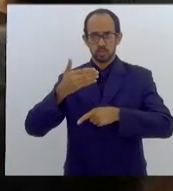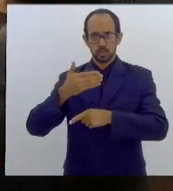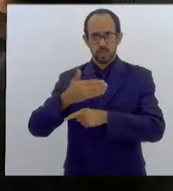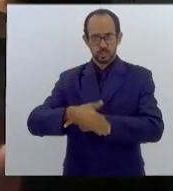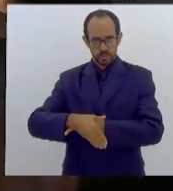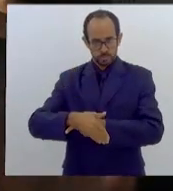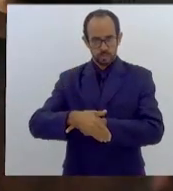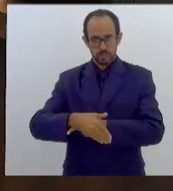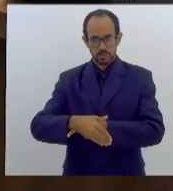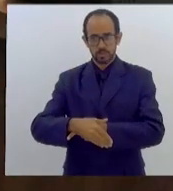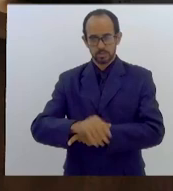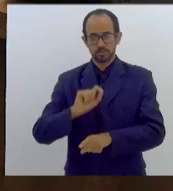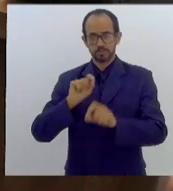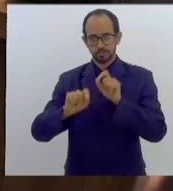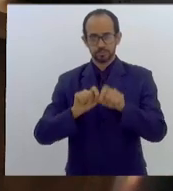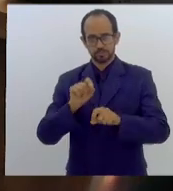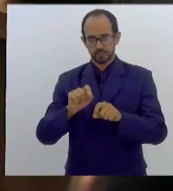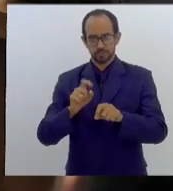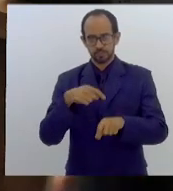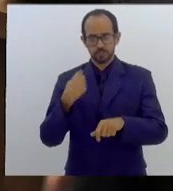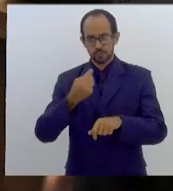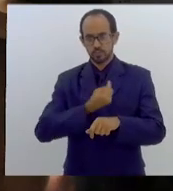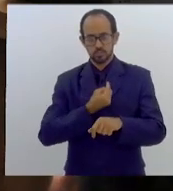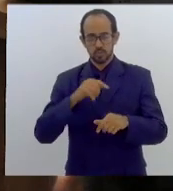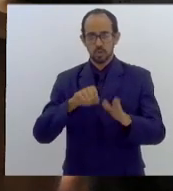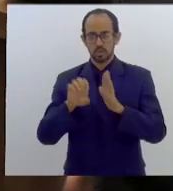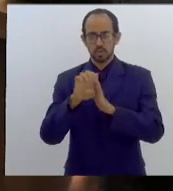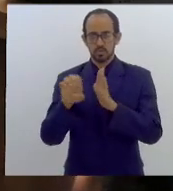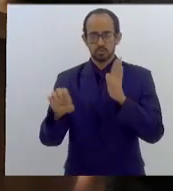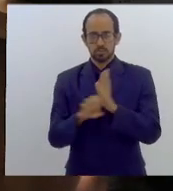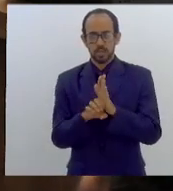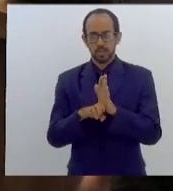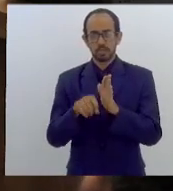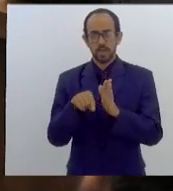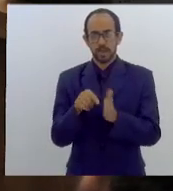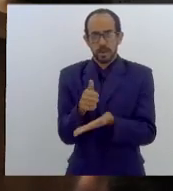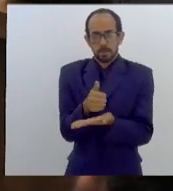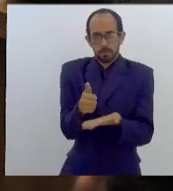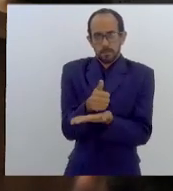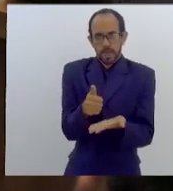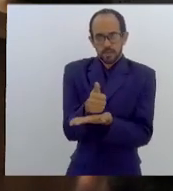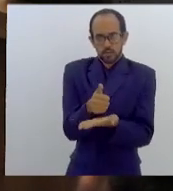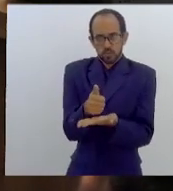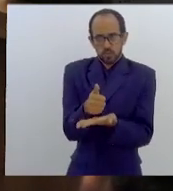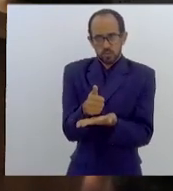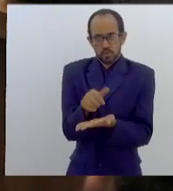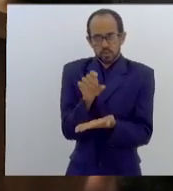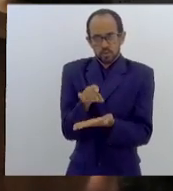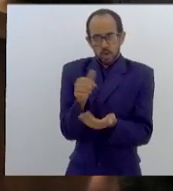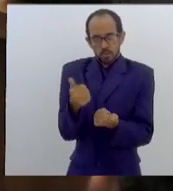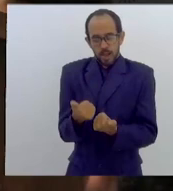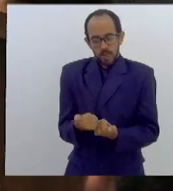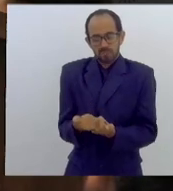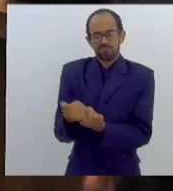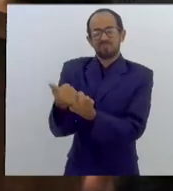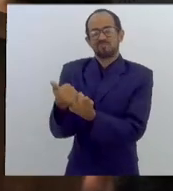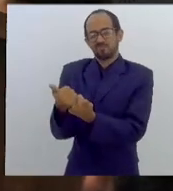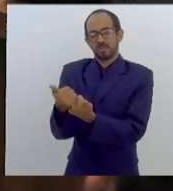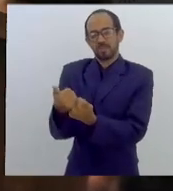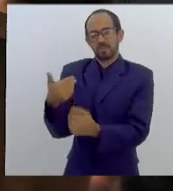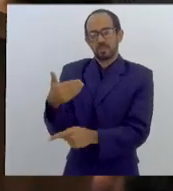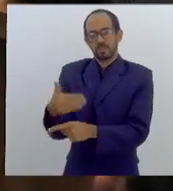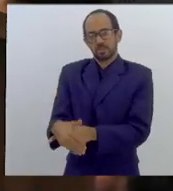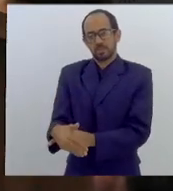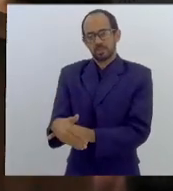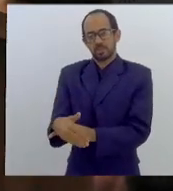taxistas, as nossas emendas eram emendas basicamente para respaldar esse taxista, para que ele não